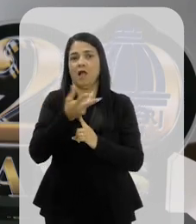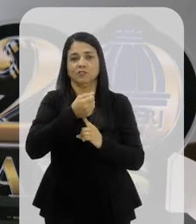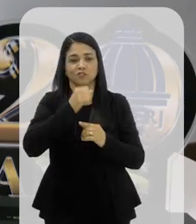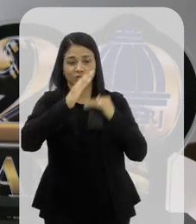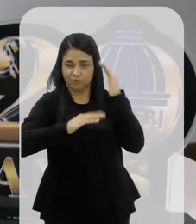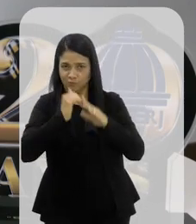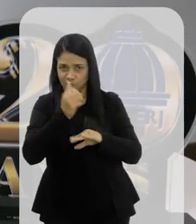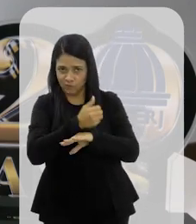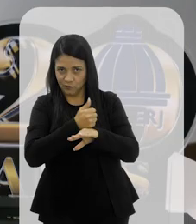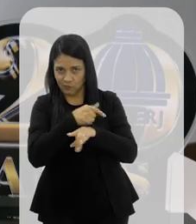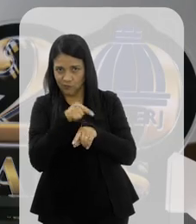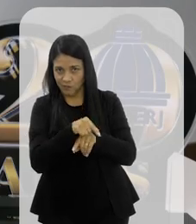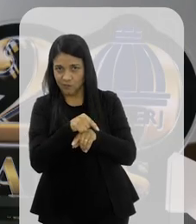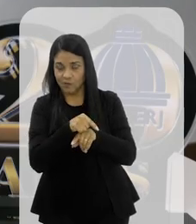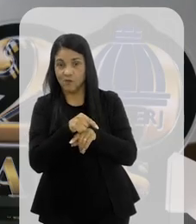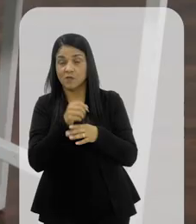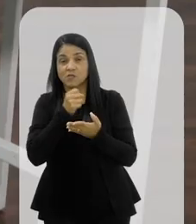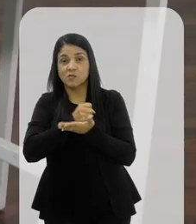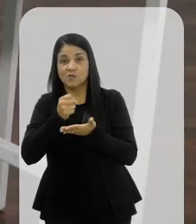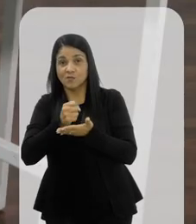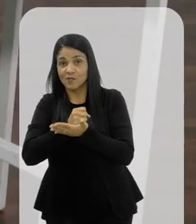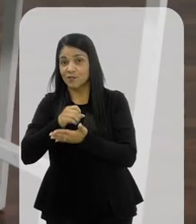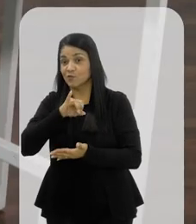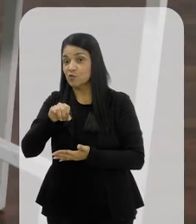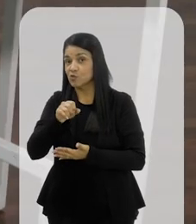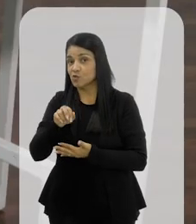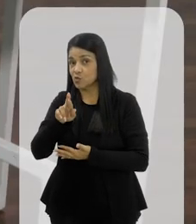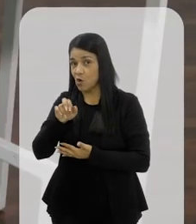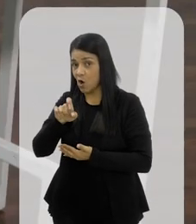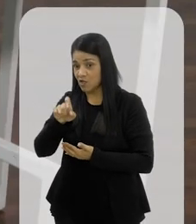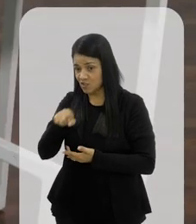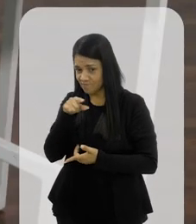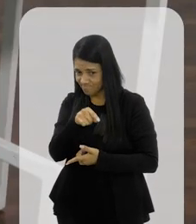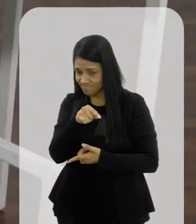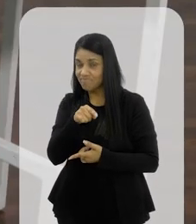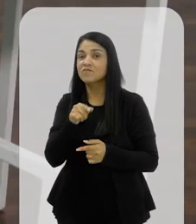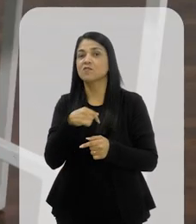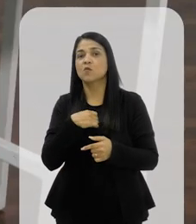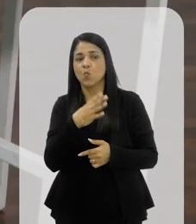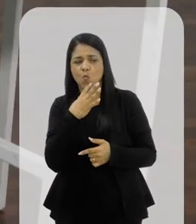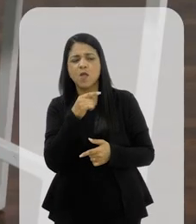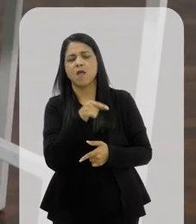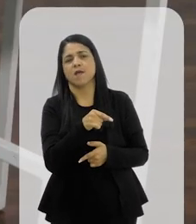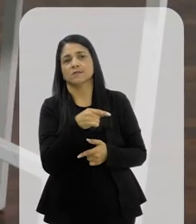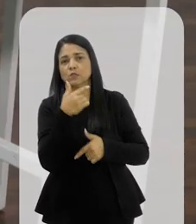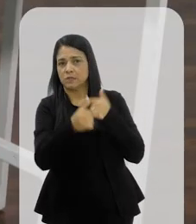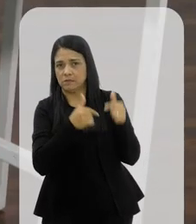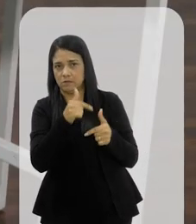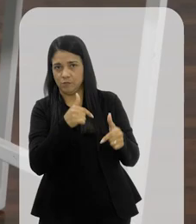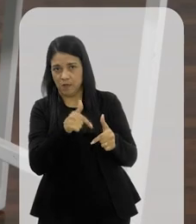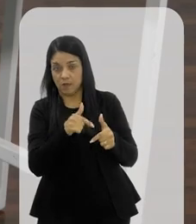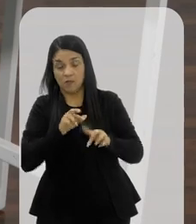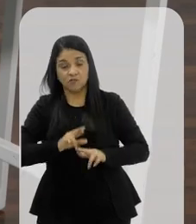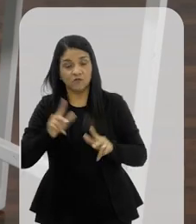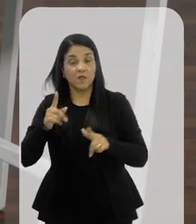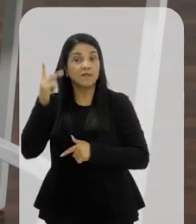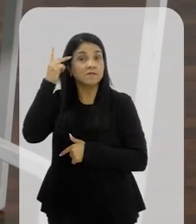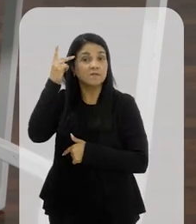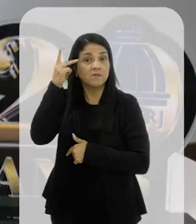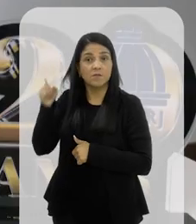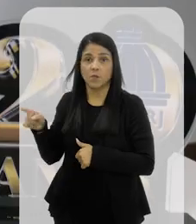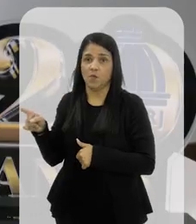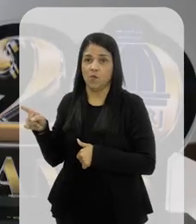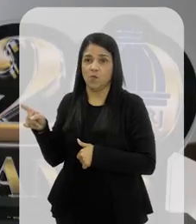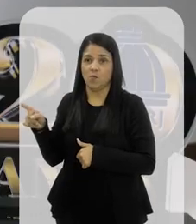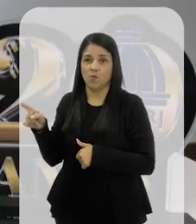artística do profissional você contrata o Jorge Silveira Você conhece o trabalho do Jorge então diferente por exemplo de